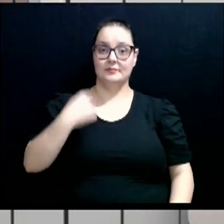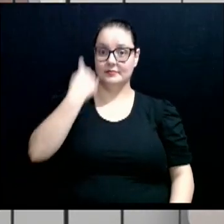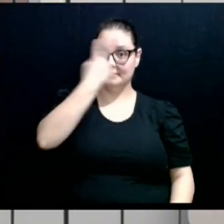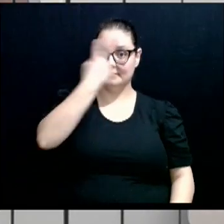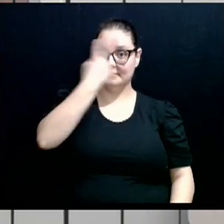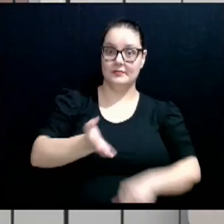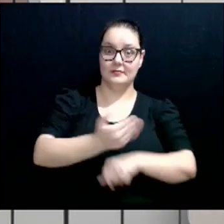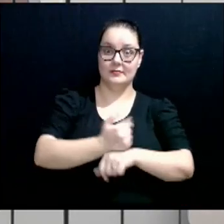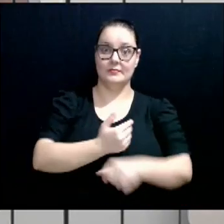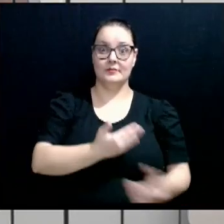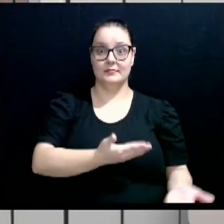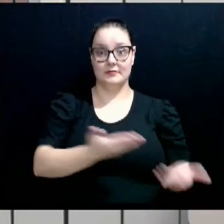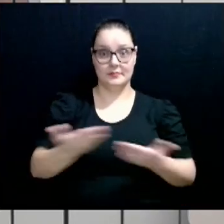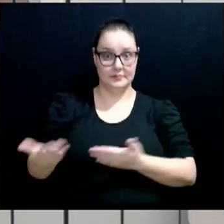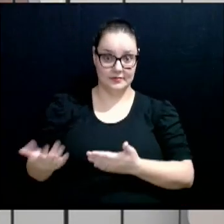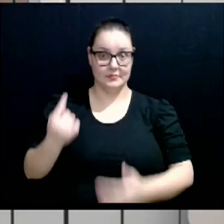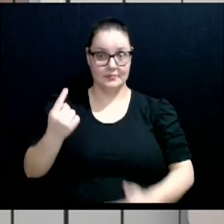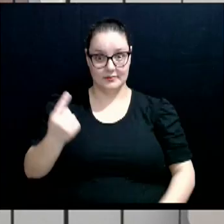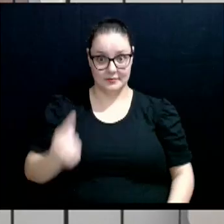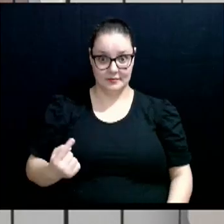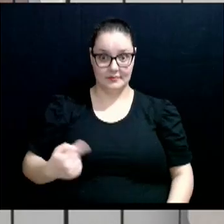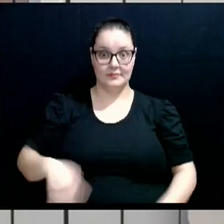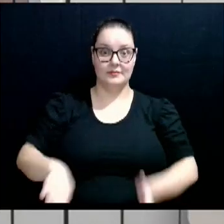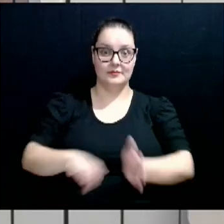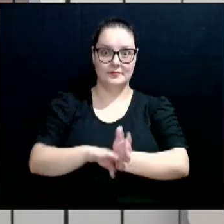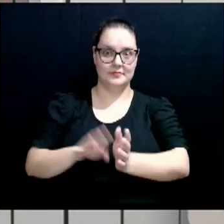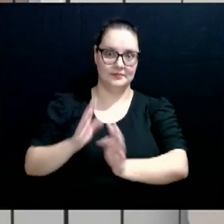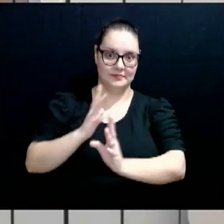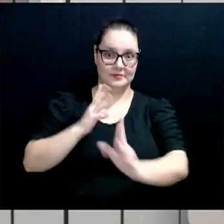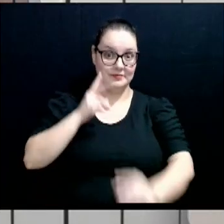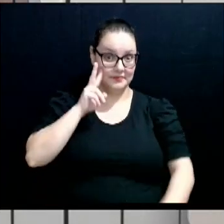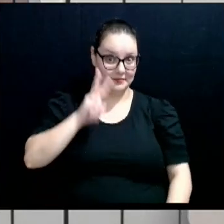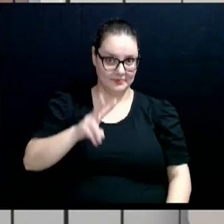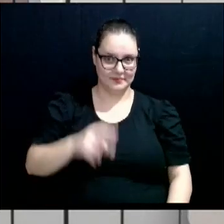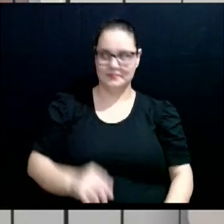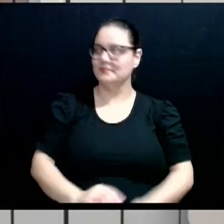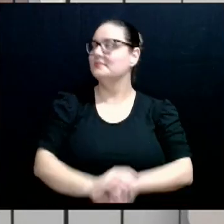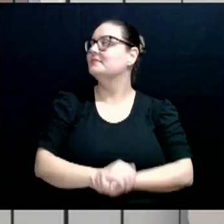apresentação e por ordem de chegada. Confira este recado.